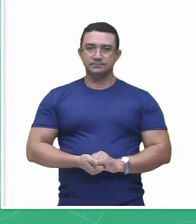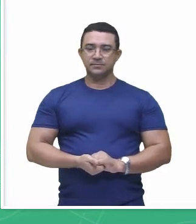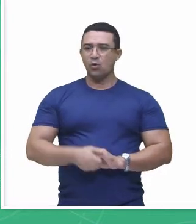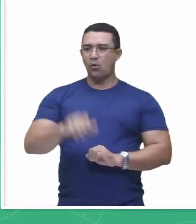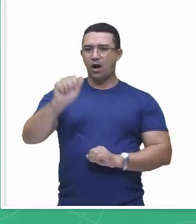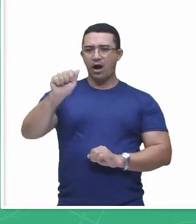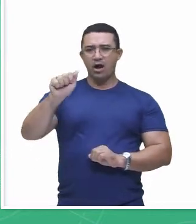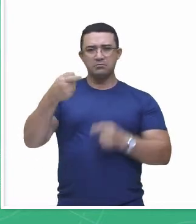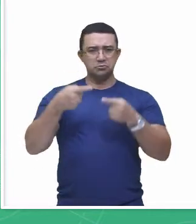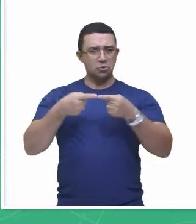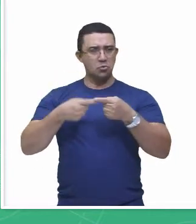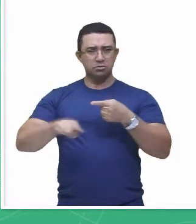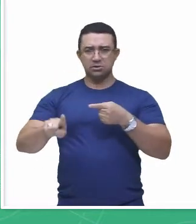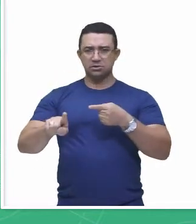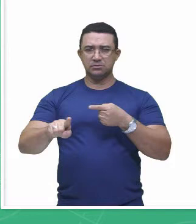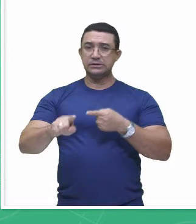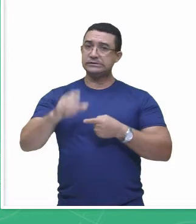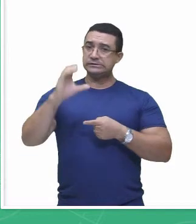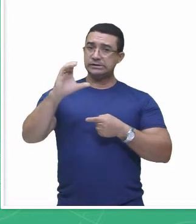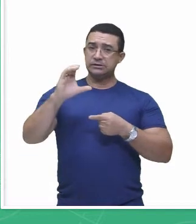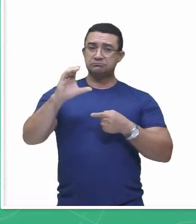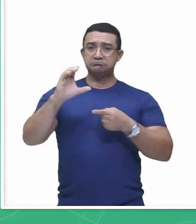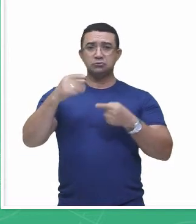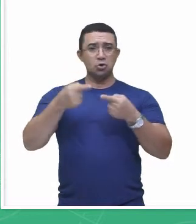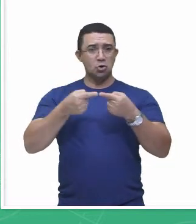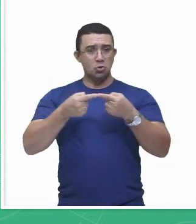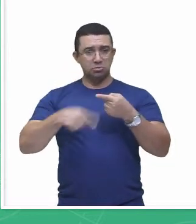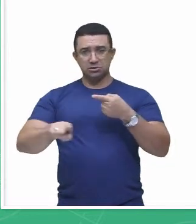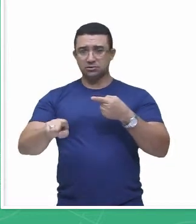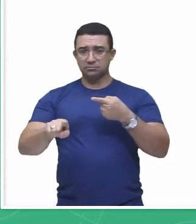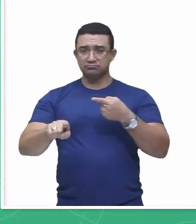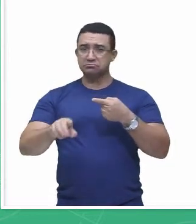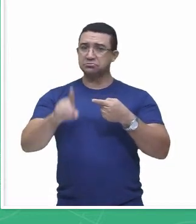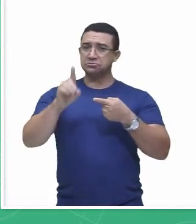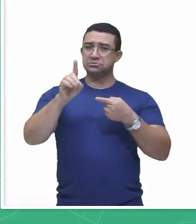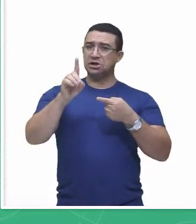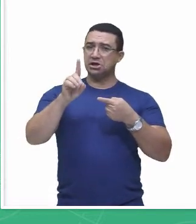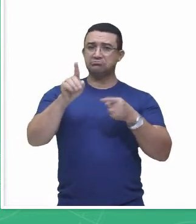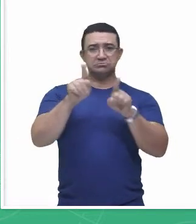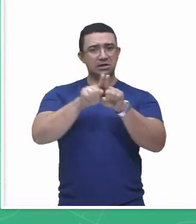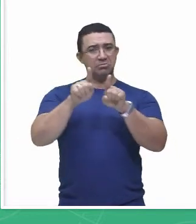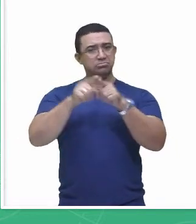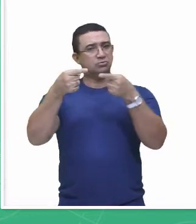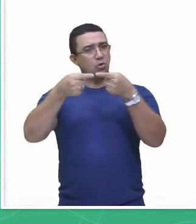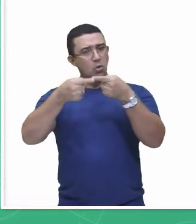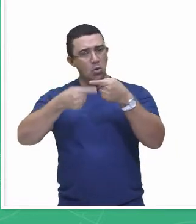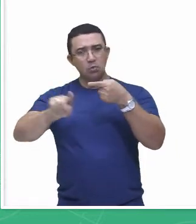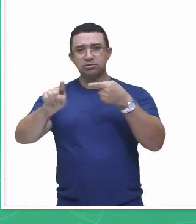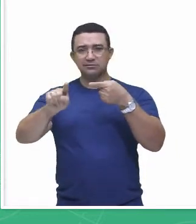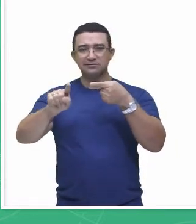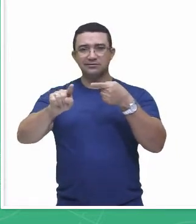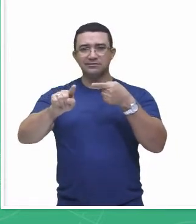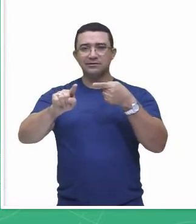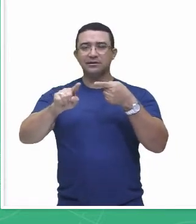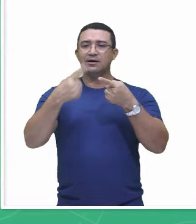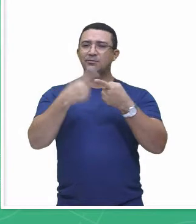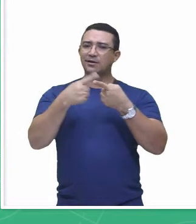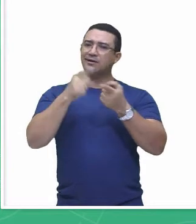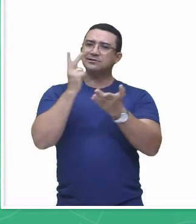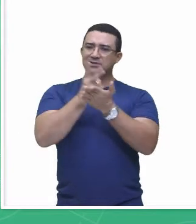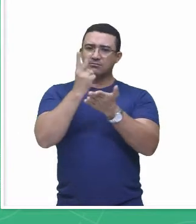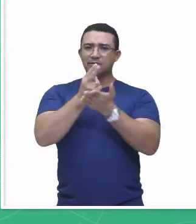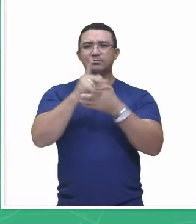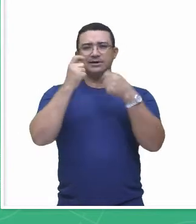presente. Pretérito imperfeito não é, porque nesse caso nós temos verbo auxiliar mais verbo